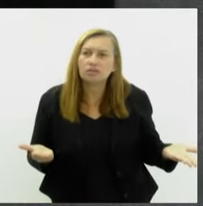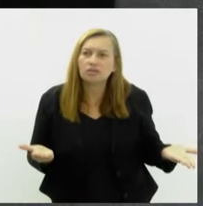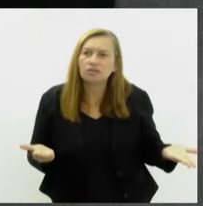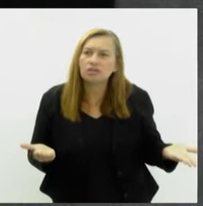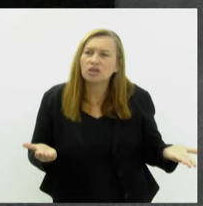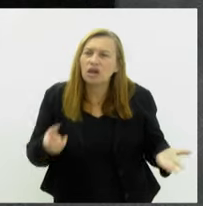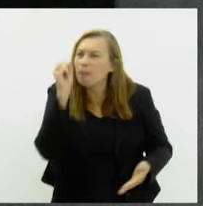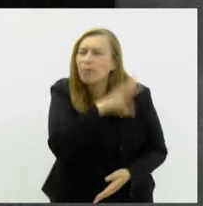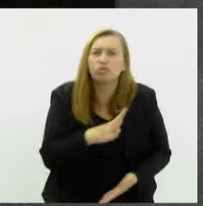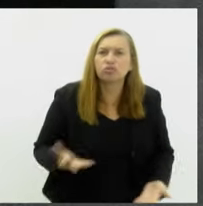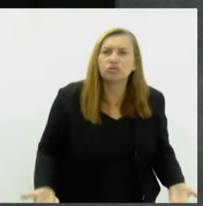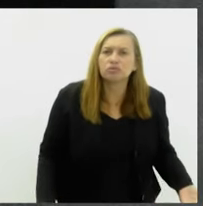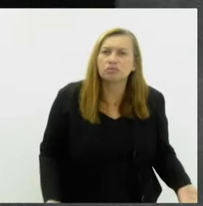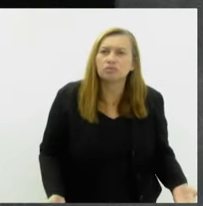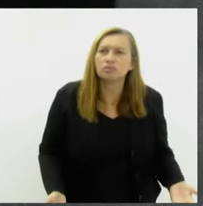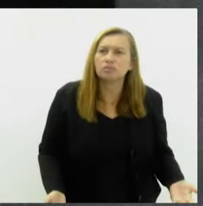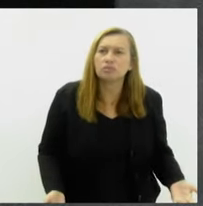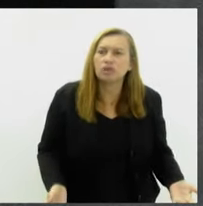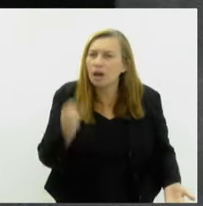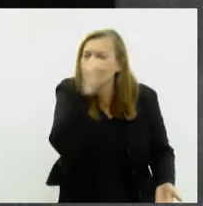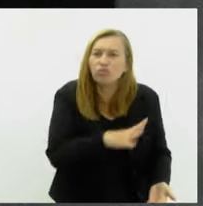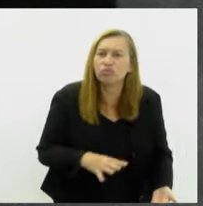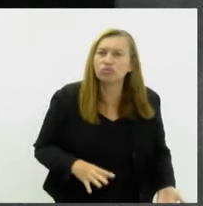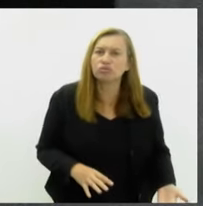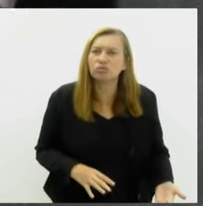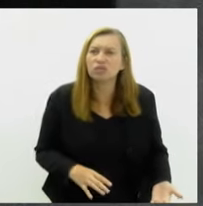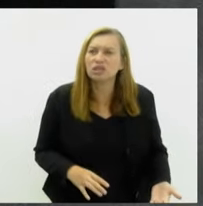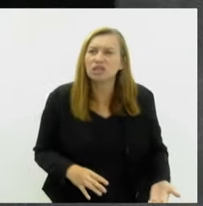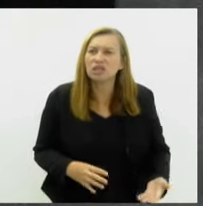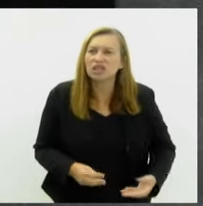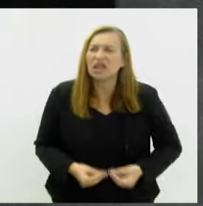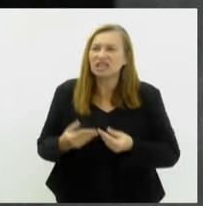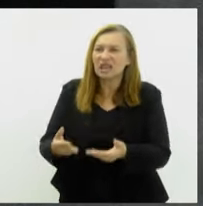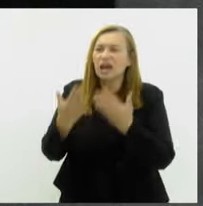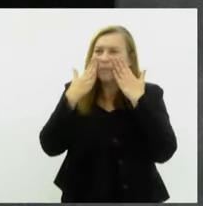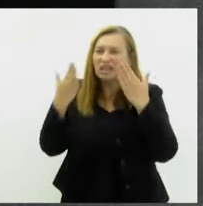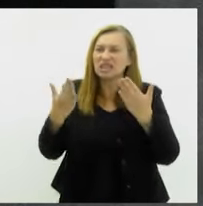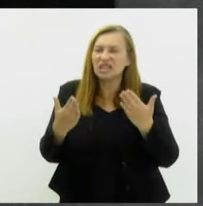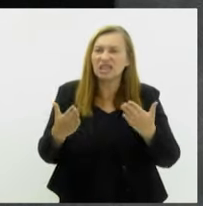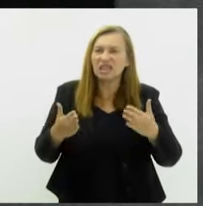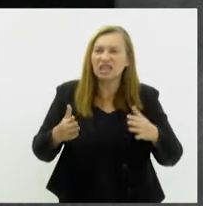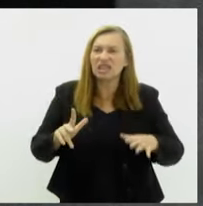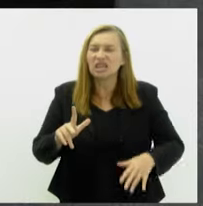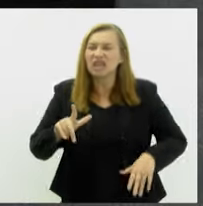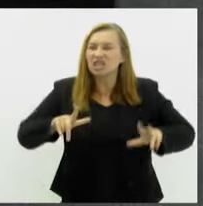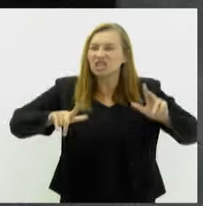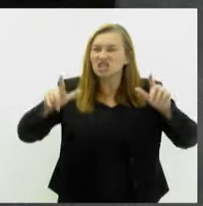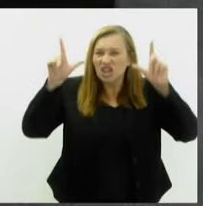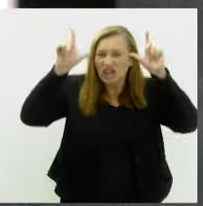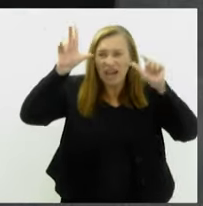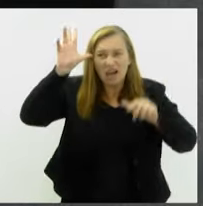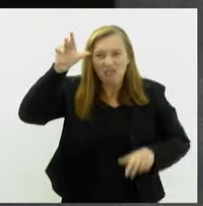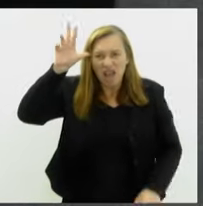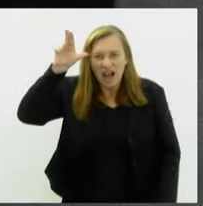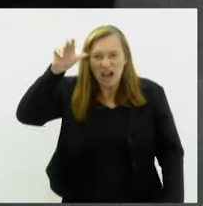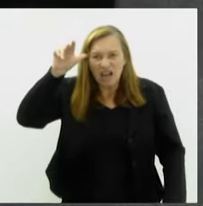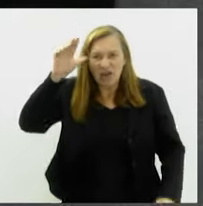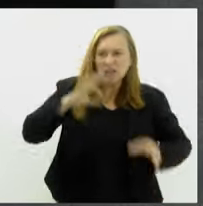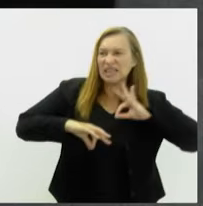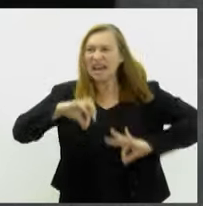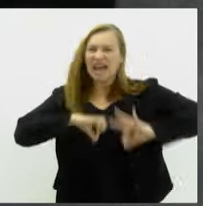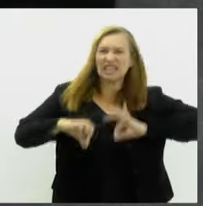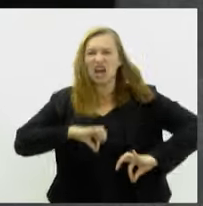Que absurdo. Que absurdo, eles entregam uma apresentação de cavalo taradão para as crianças, mas as crianças não têm o que